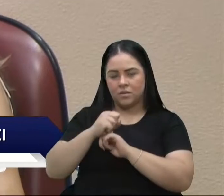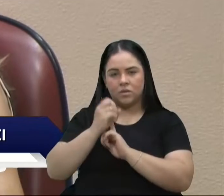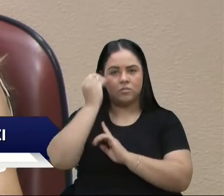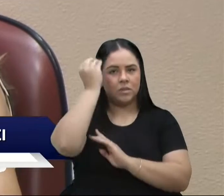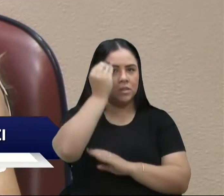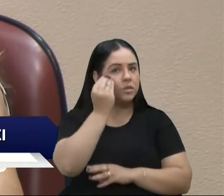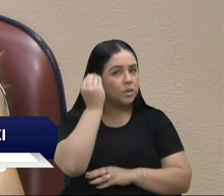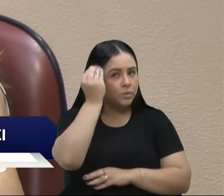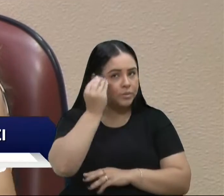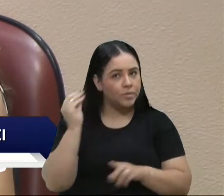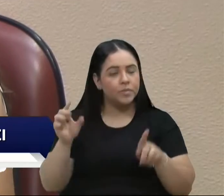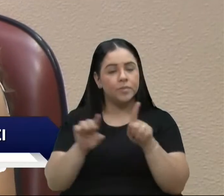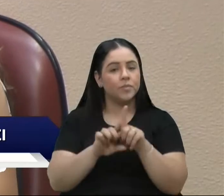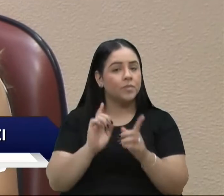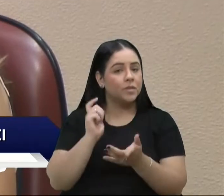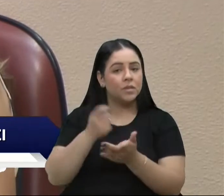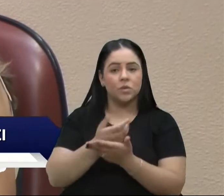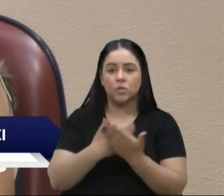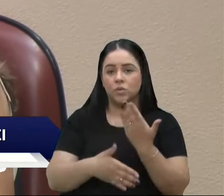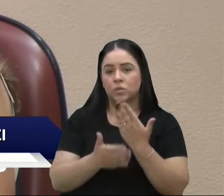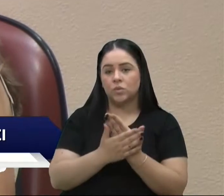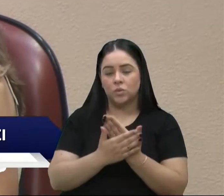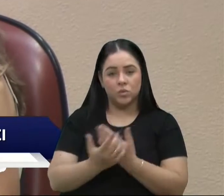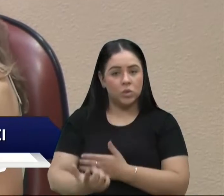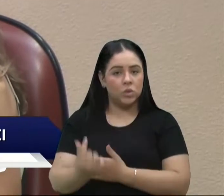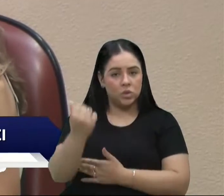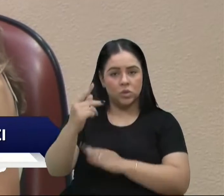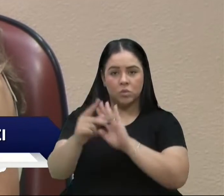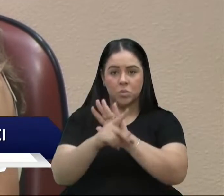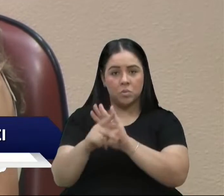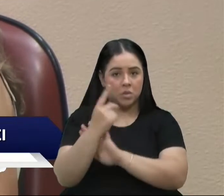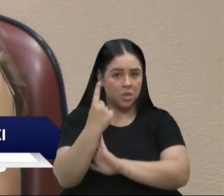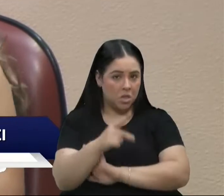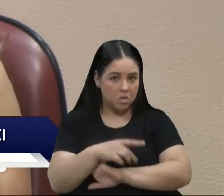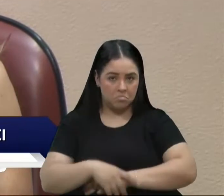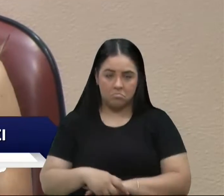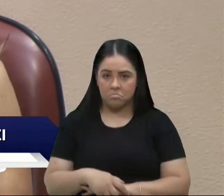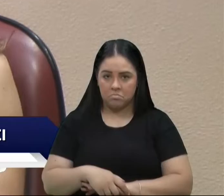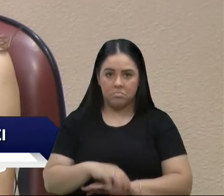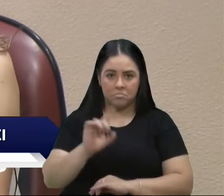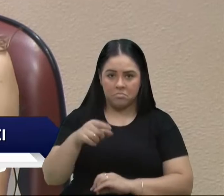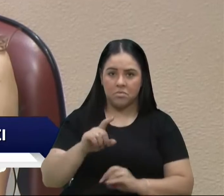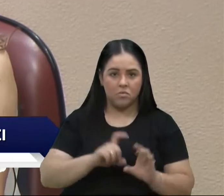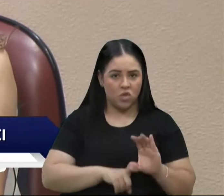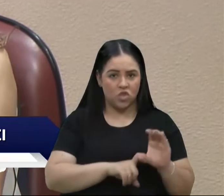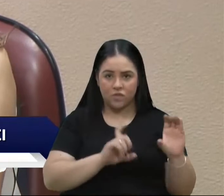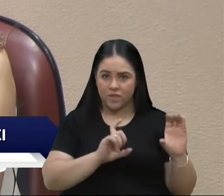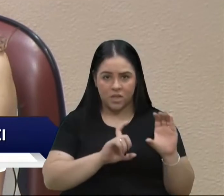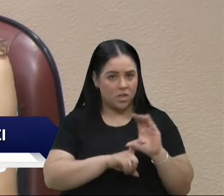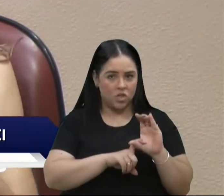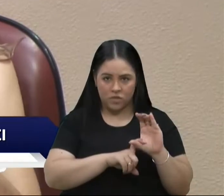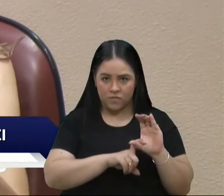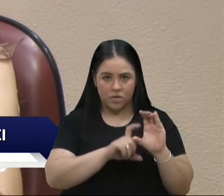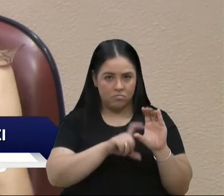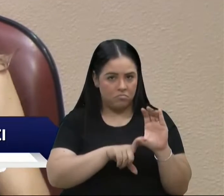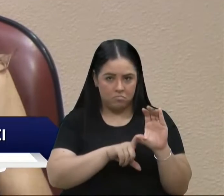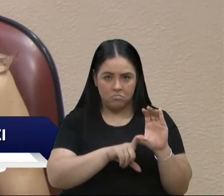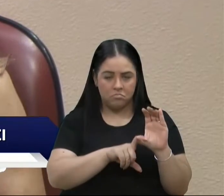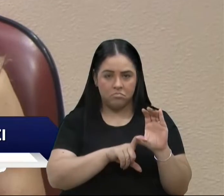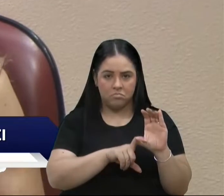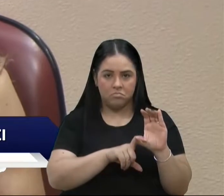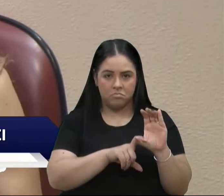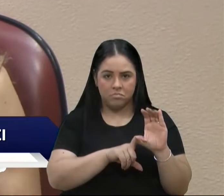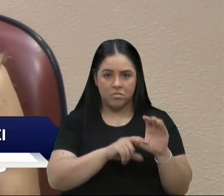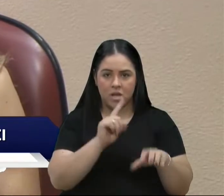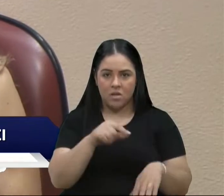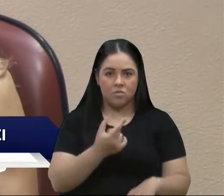psicossociais, e pagou por isso com dinheiro do seu próprio caixa. É uma dívida. Vocês entendem que